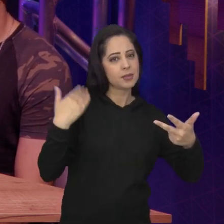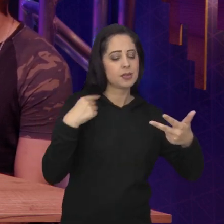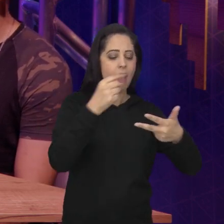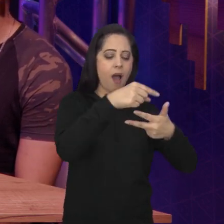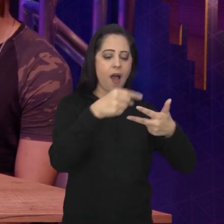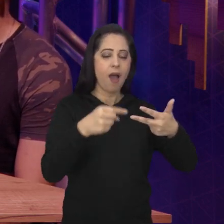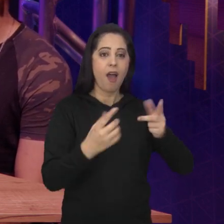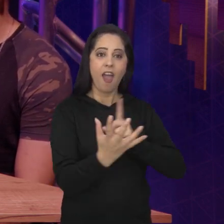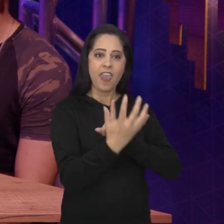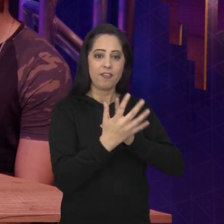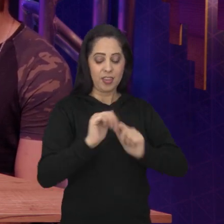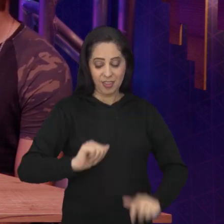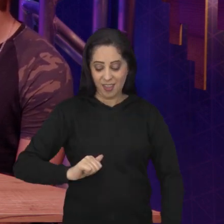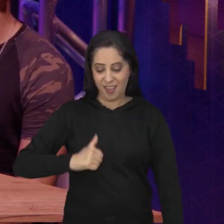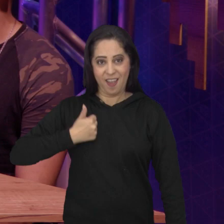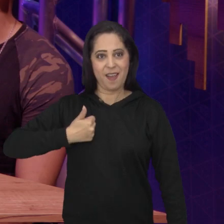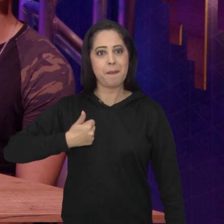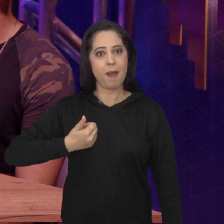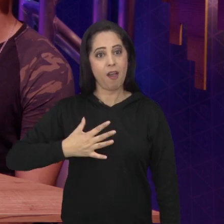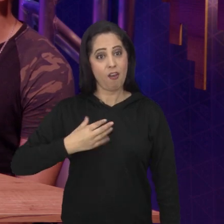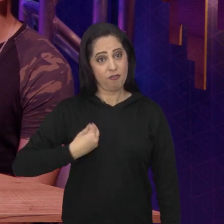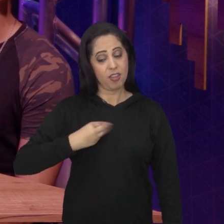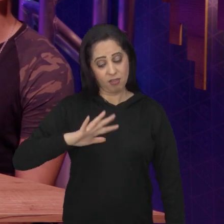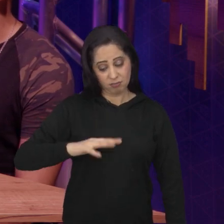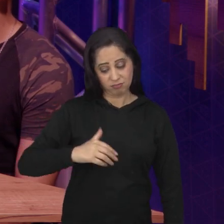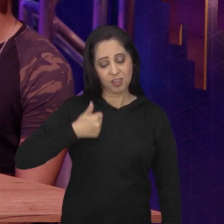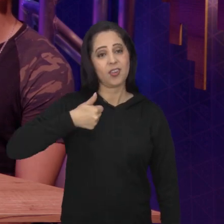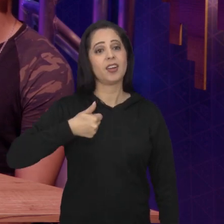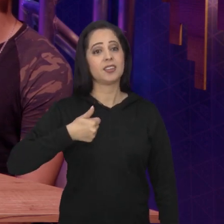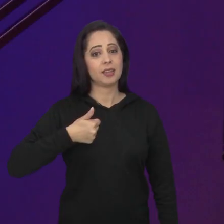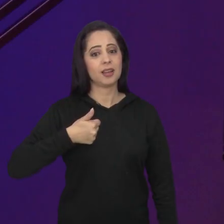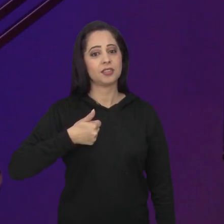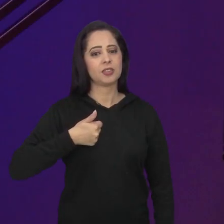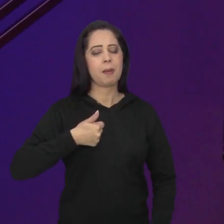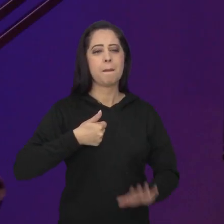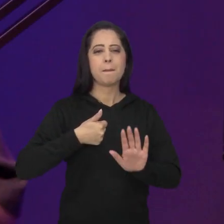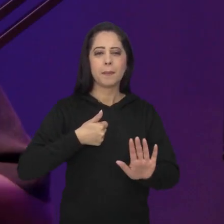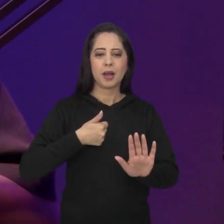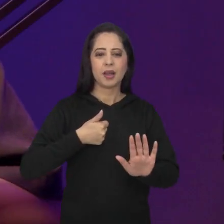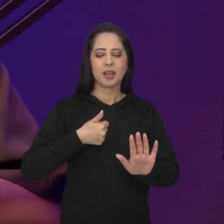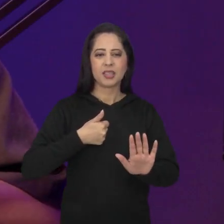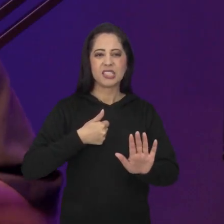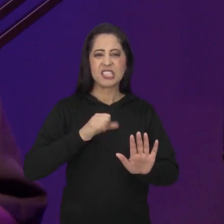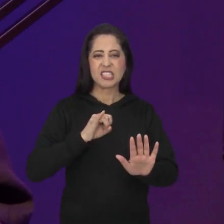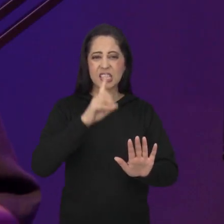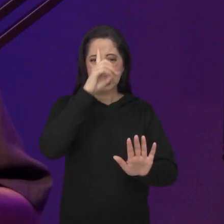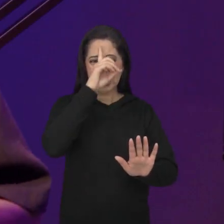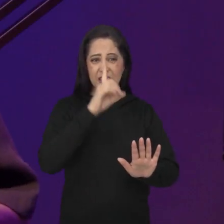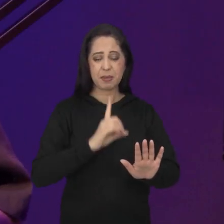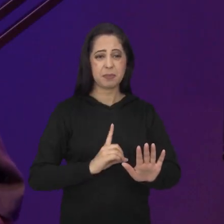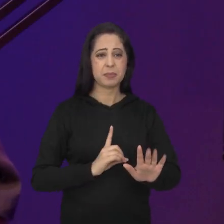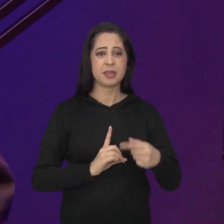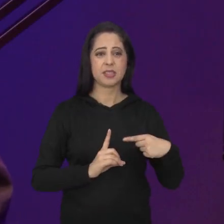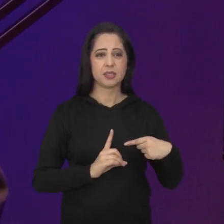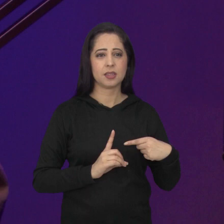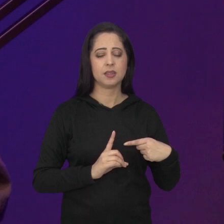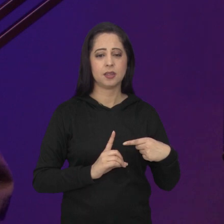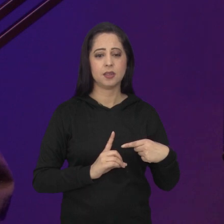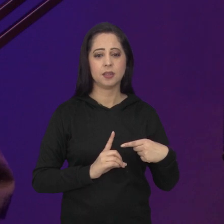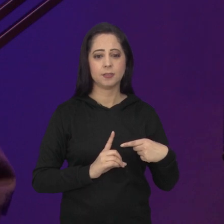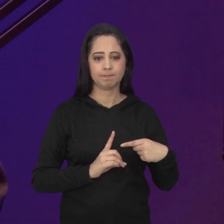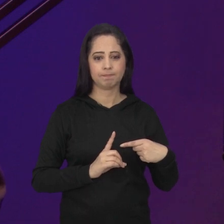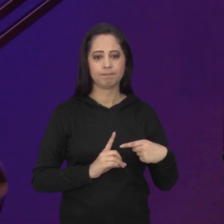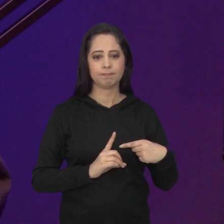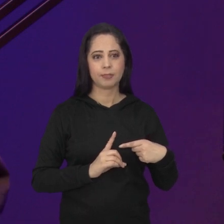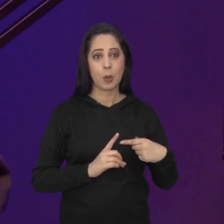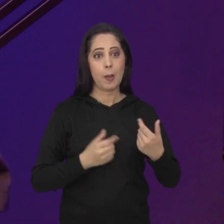para lazer, tudo isso influencia na nossa vida, na nossa qualidade de vida. Mas quando o assunto é depressão, eu